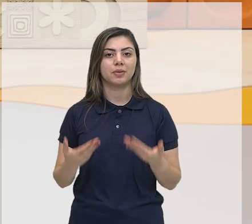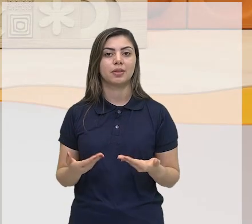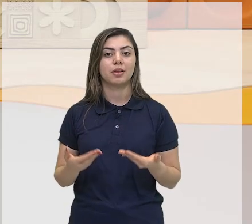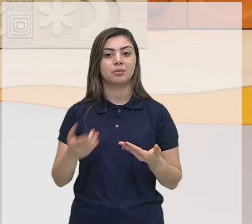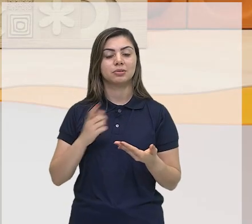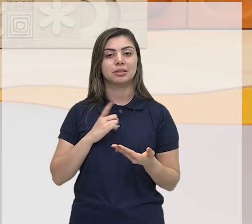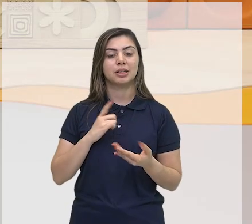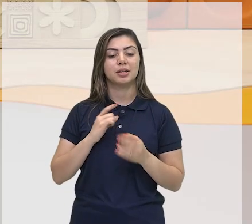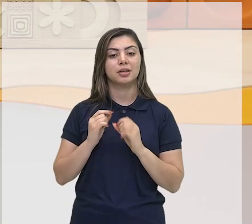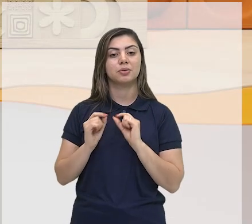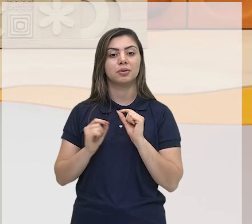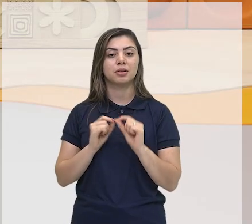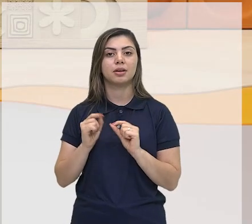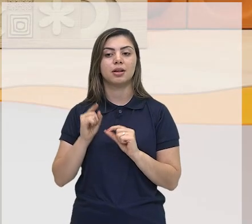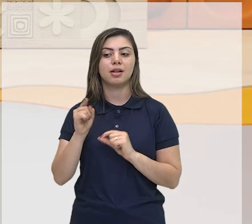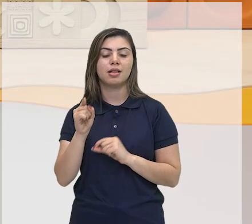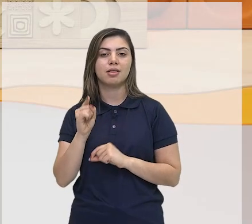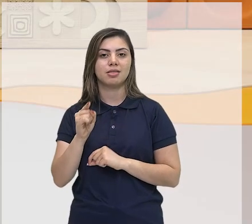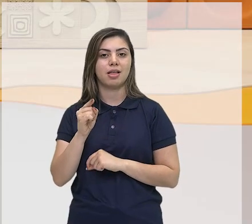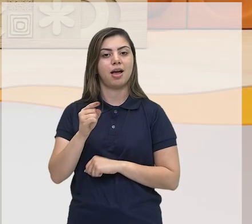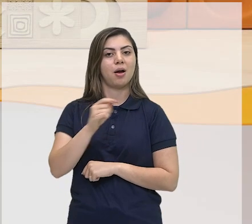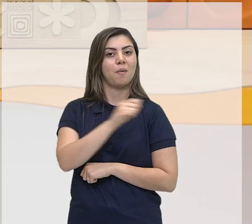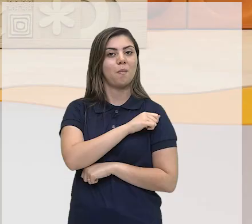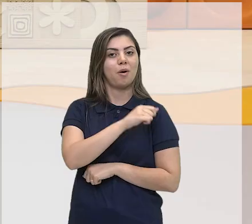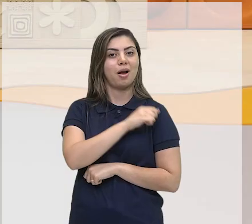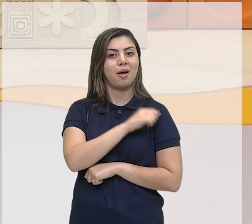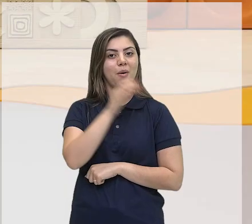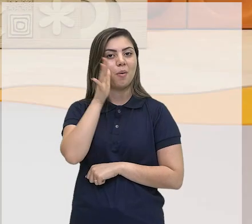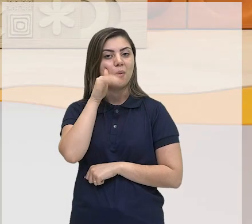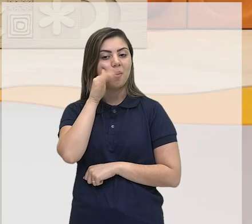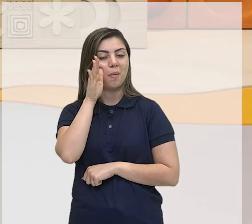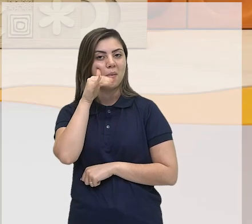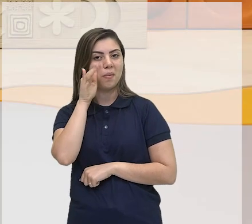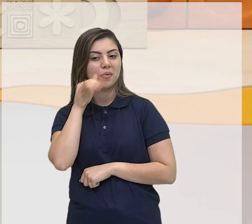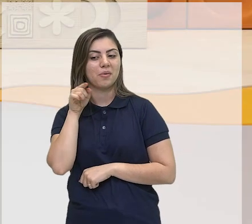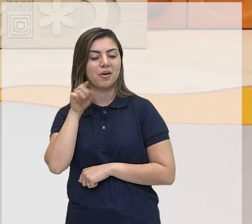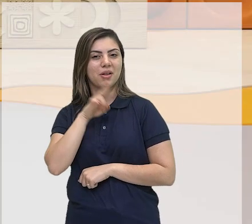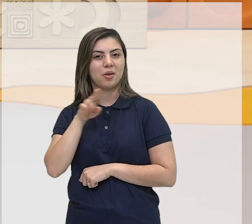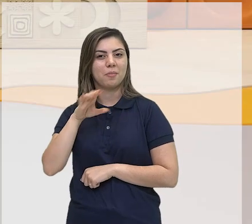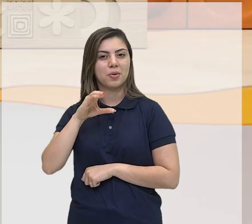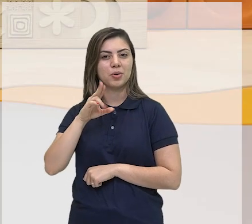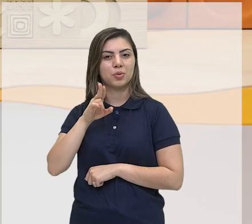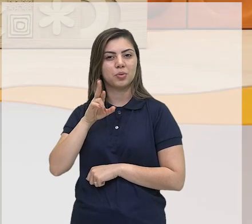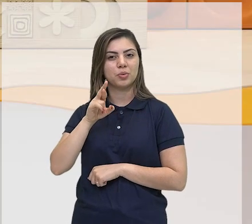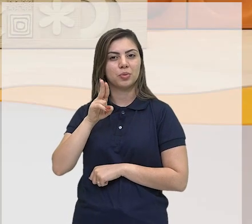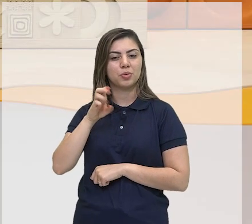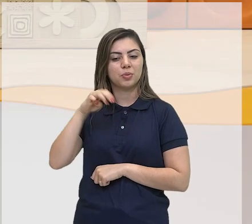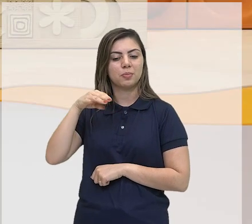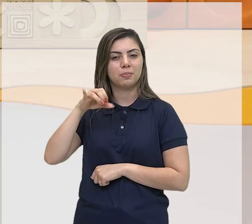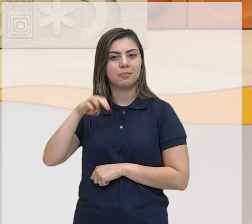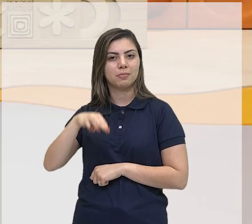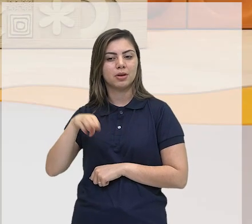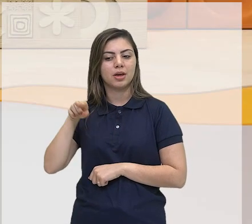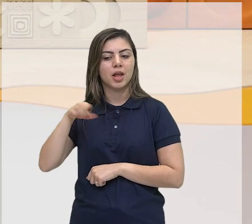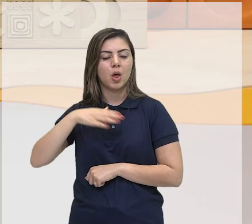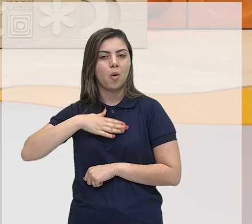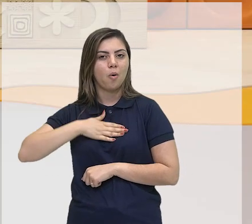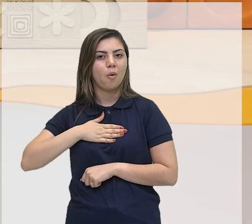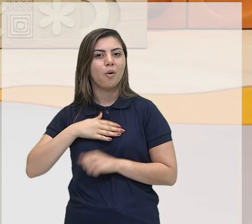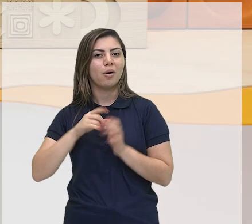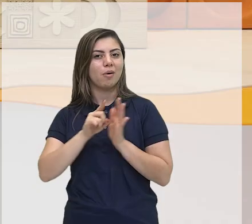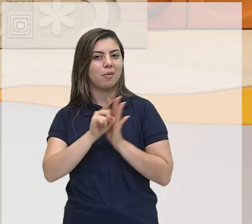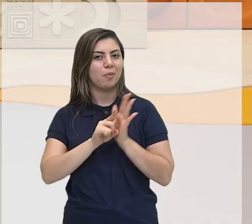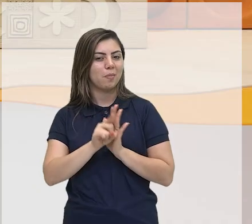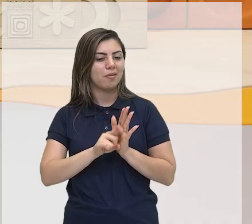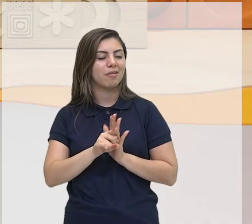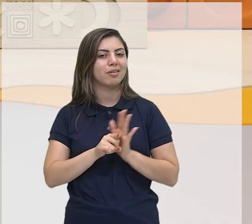nosso curumim, ele é muito curioso. Então, ele gosta também muito de pesquisar. E ele vai trazer aqui